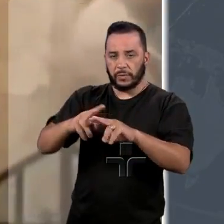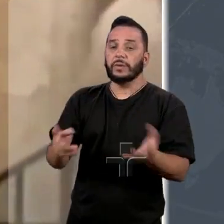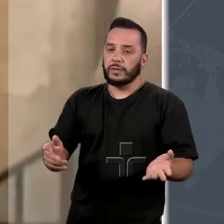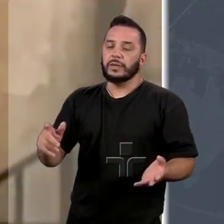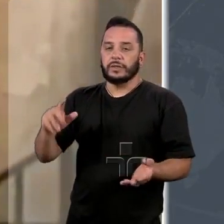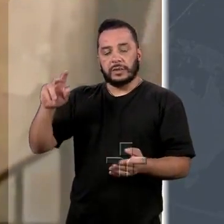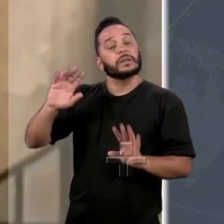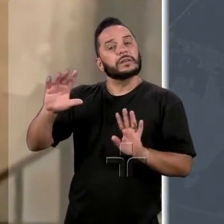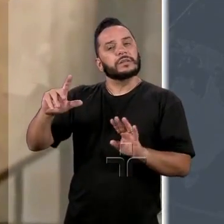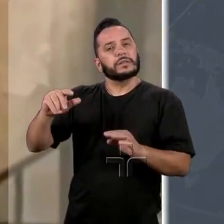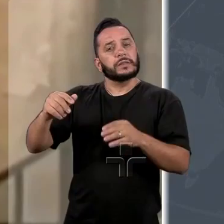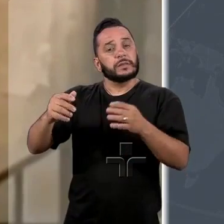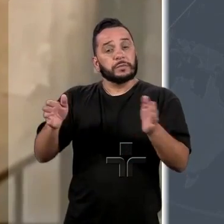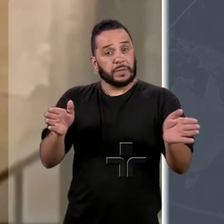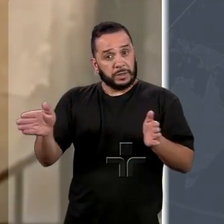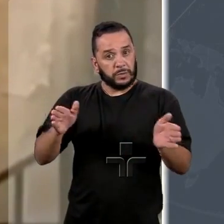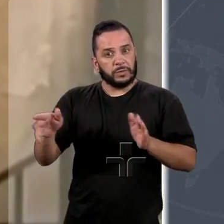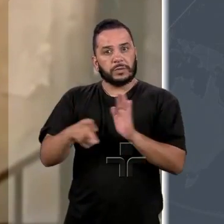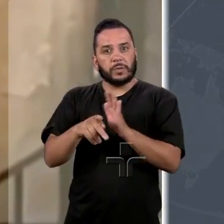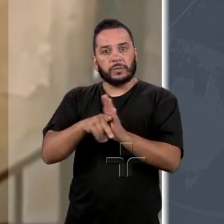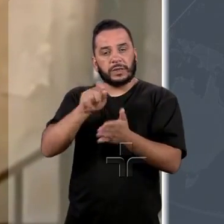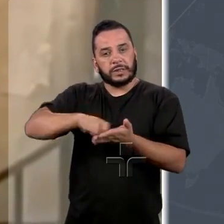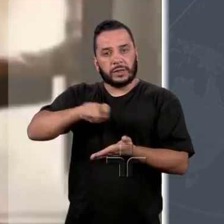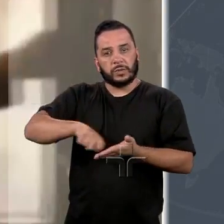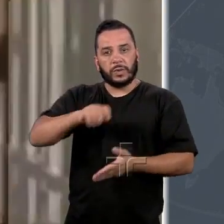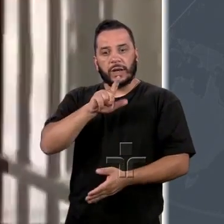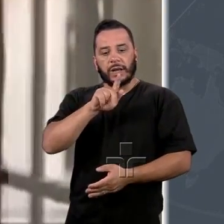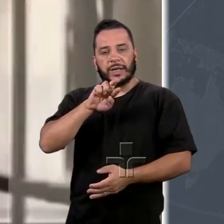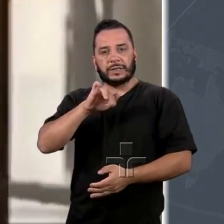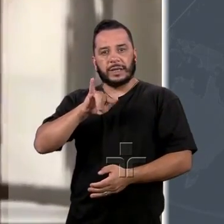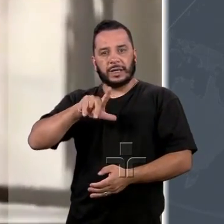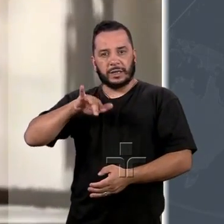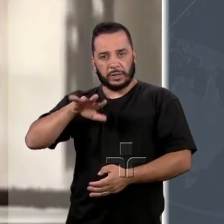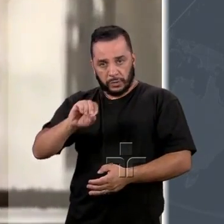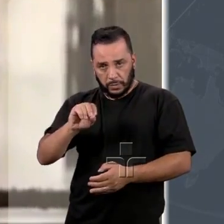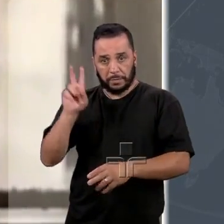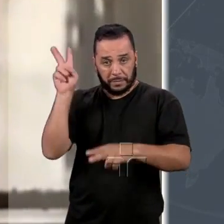em que o escritor Graciliano Ramos ficou preso na Ilha Grande em